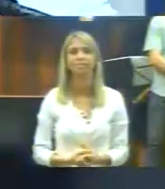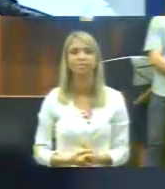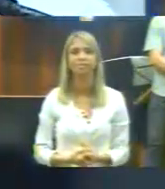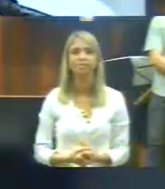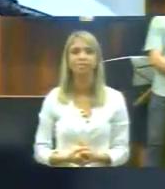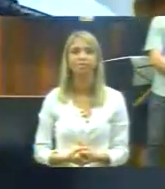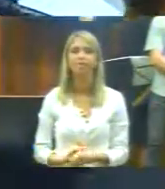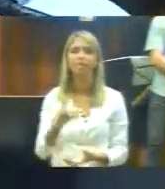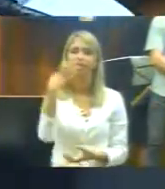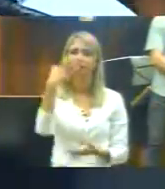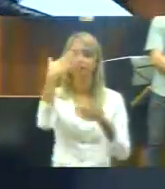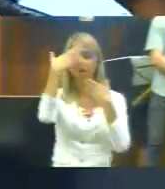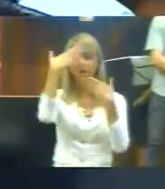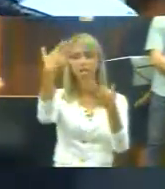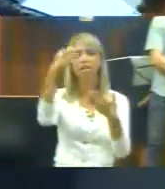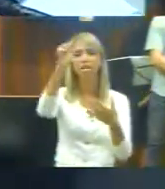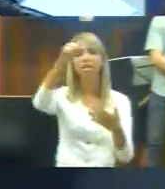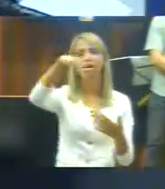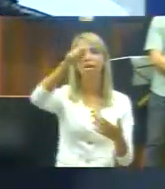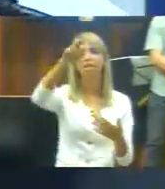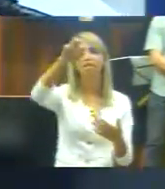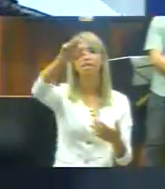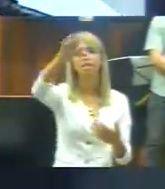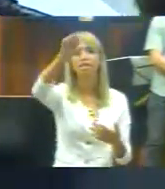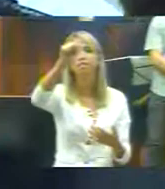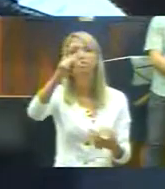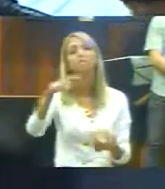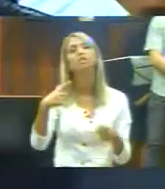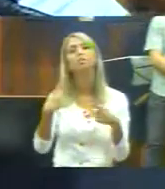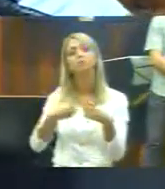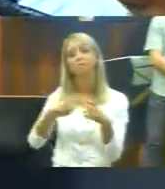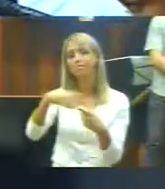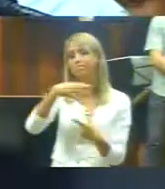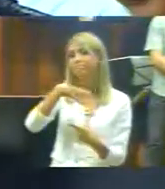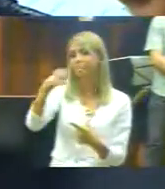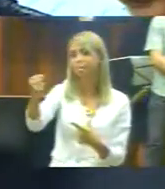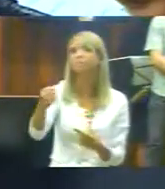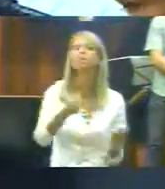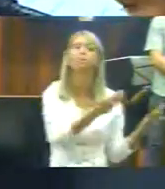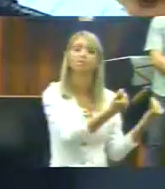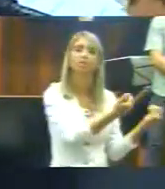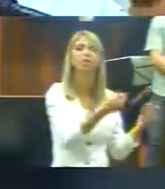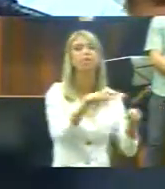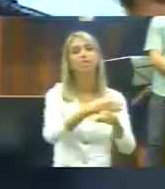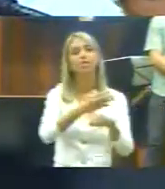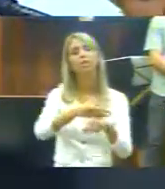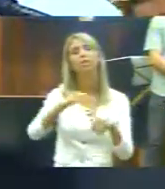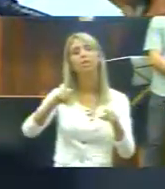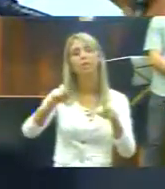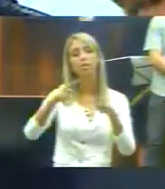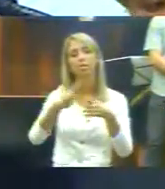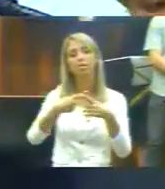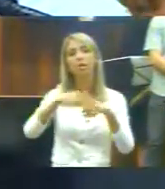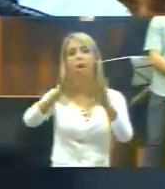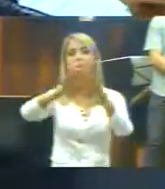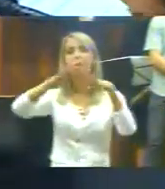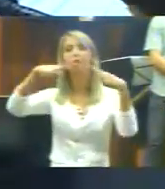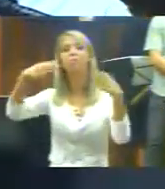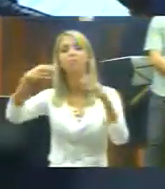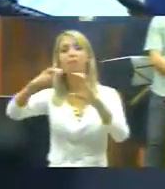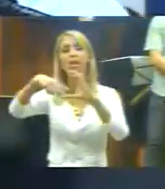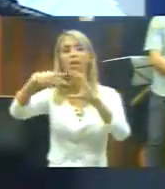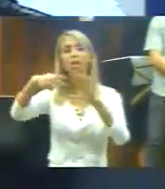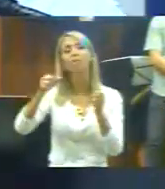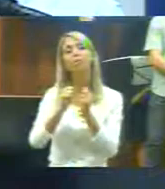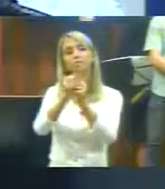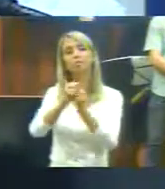Queria dizer também muito obrigado ao Aquiles Barreto por ter nos proporcionado essa experiência, está nos proporcionando, né, de ter abrido as portas da Câmara para nós, junto com todos